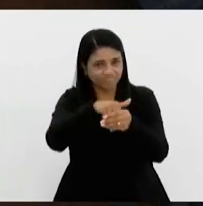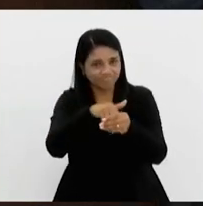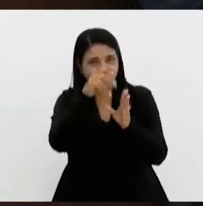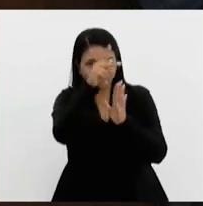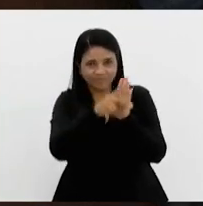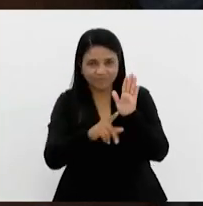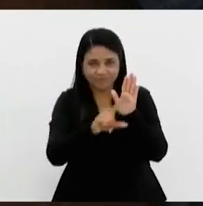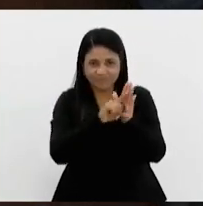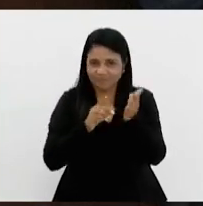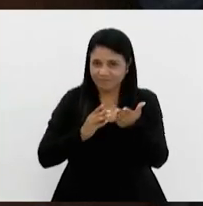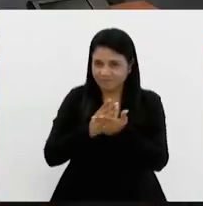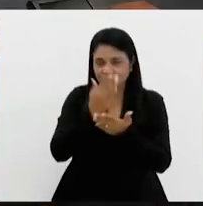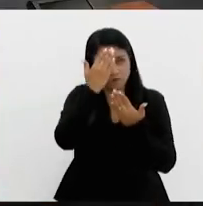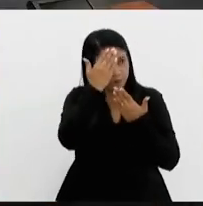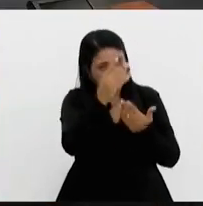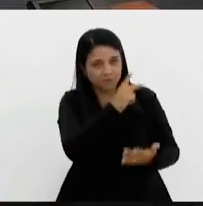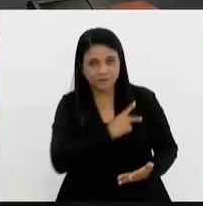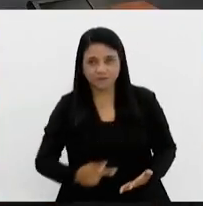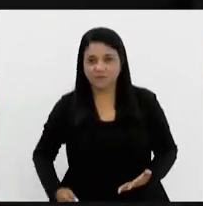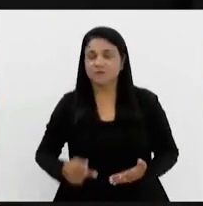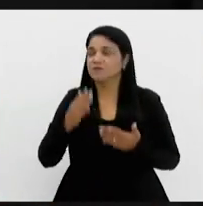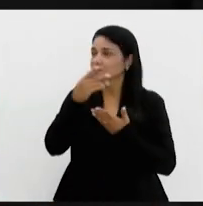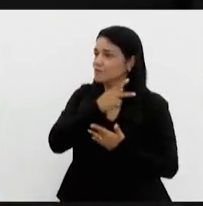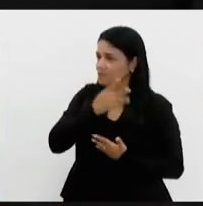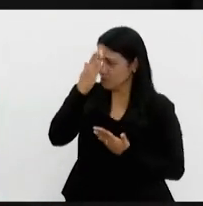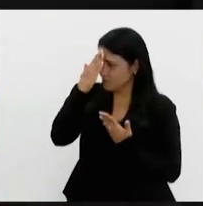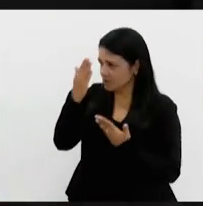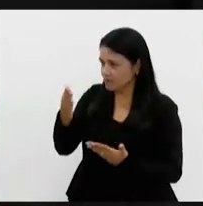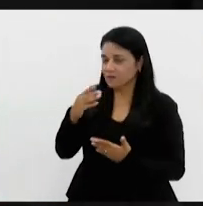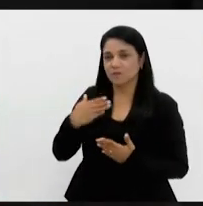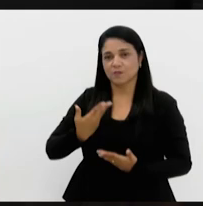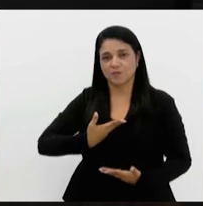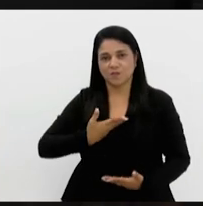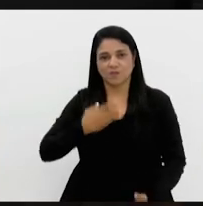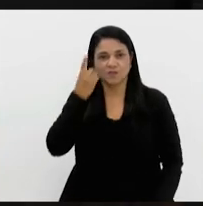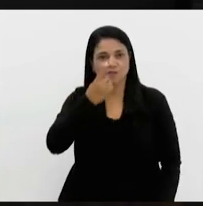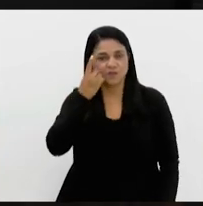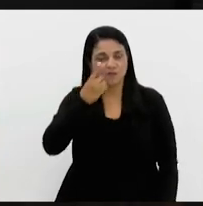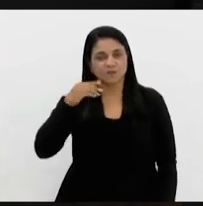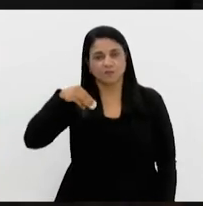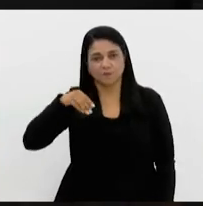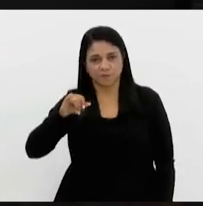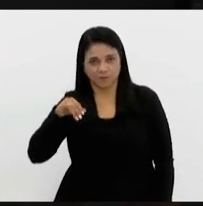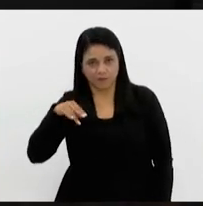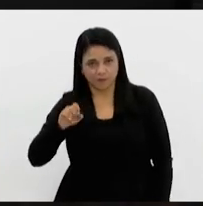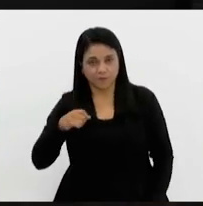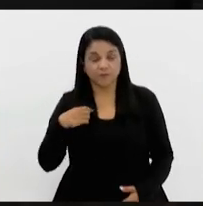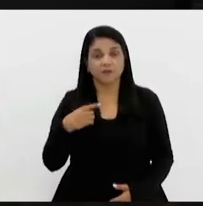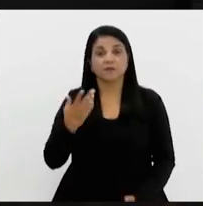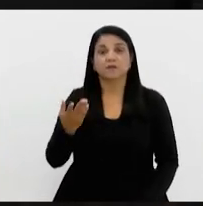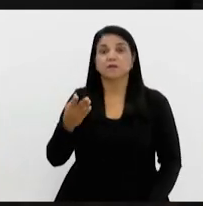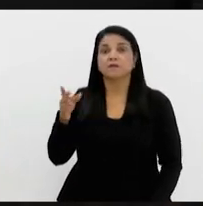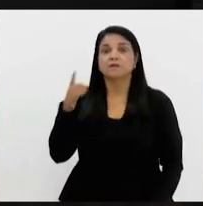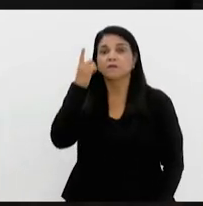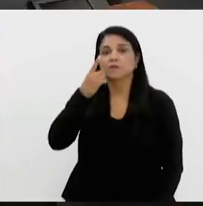Muito obrigado, presidente. Obrigado, companheiro Mink. Dani, quer usar? O Alberto, por